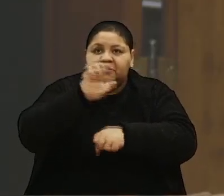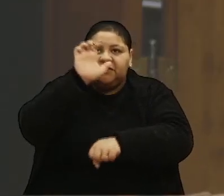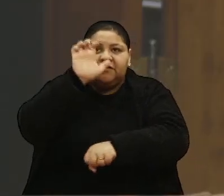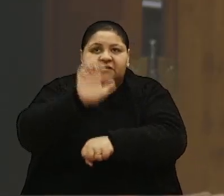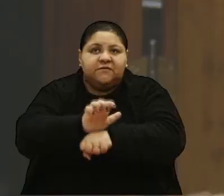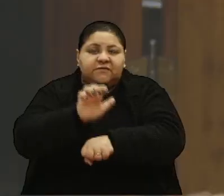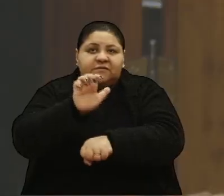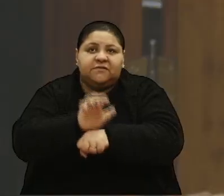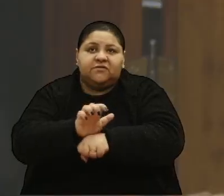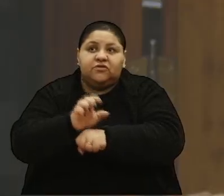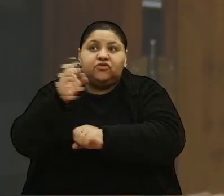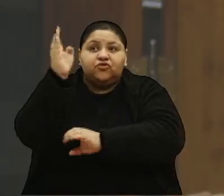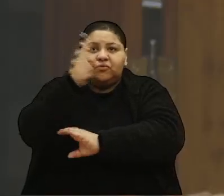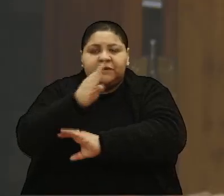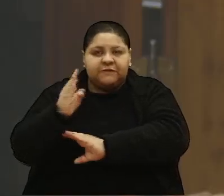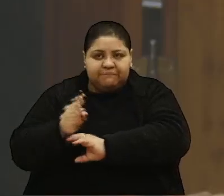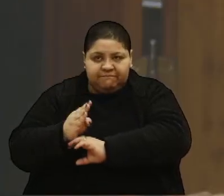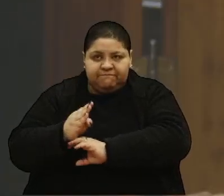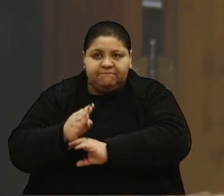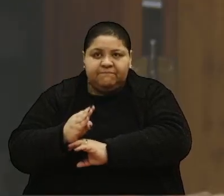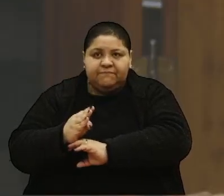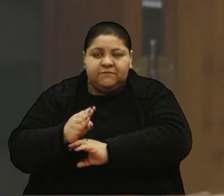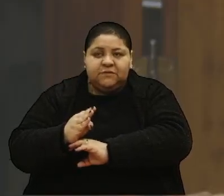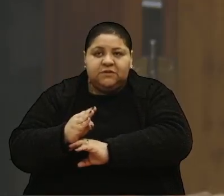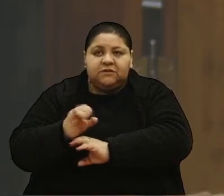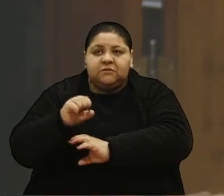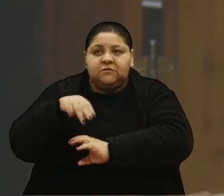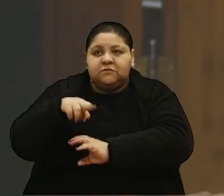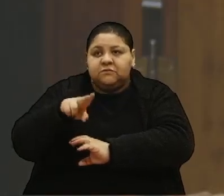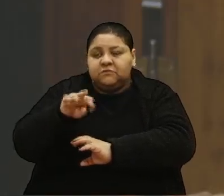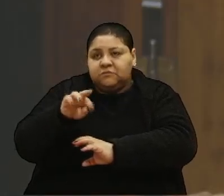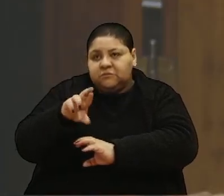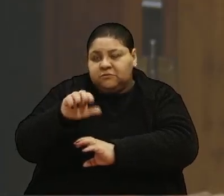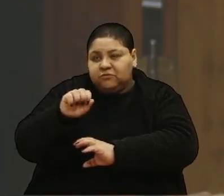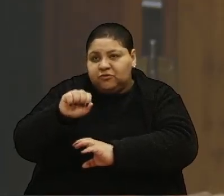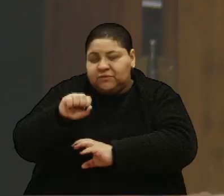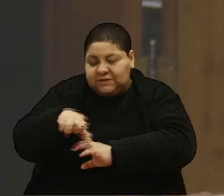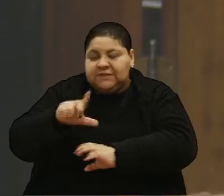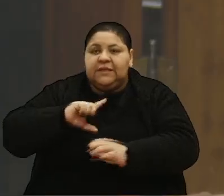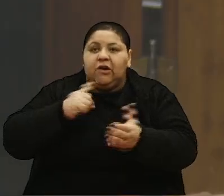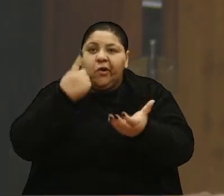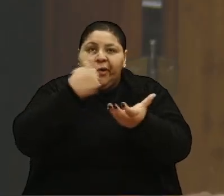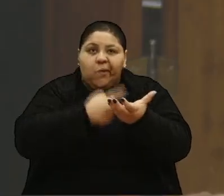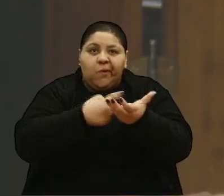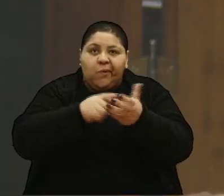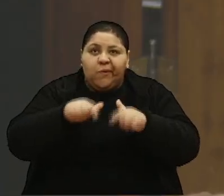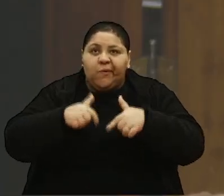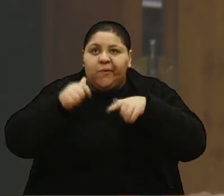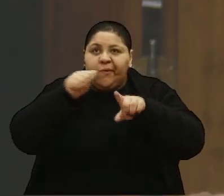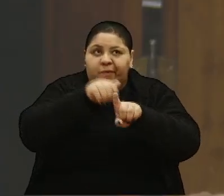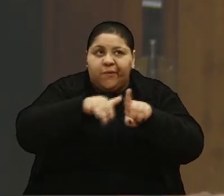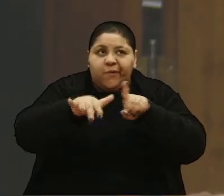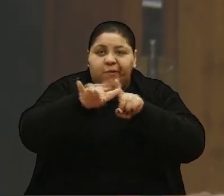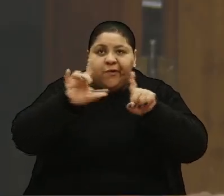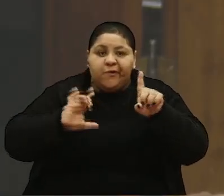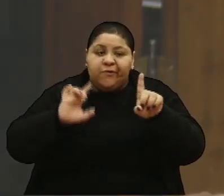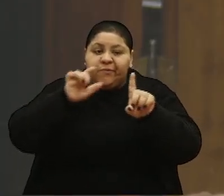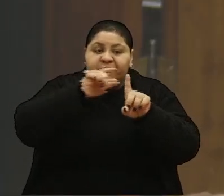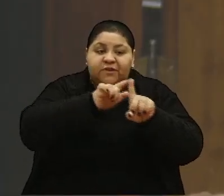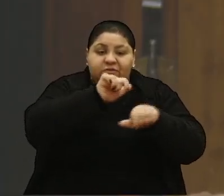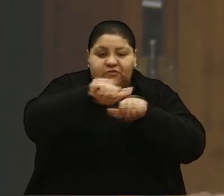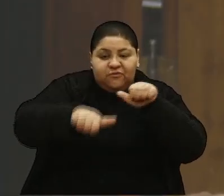estado e de uma nação. O Imutran se compromete com ações sociais que visam a transformação